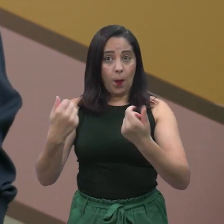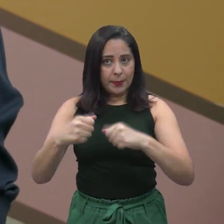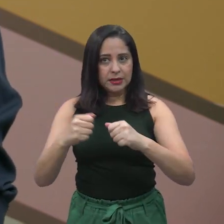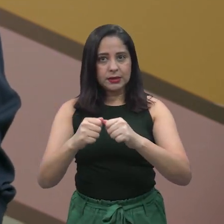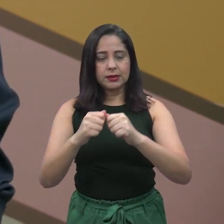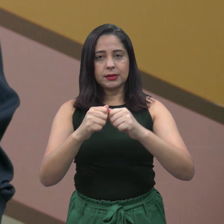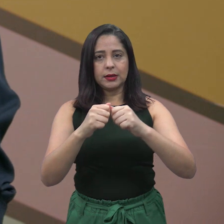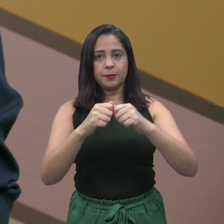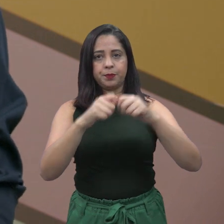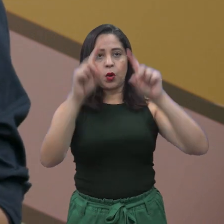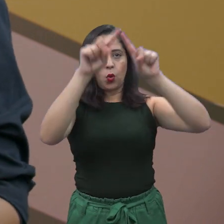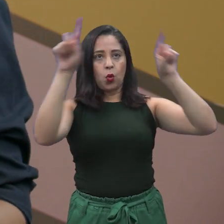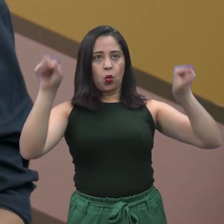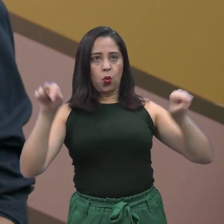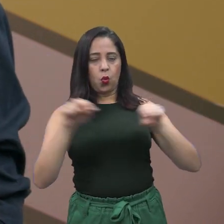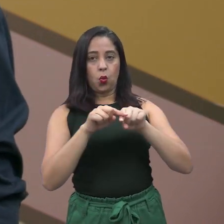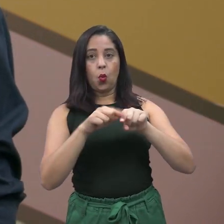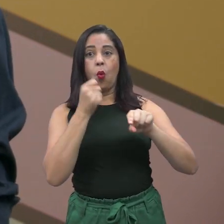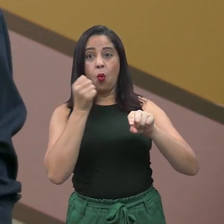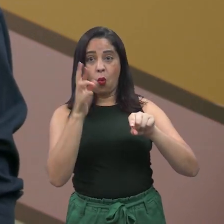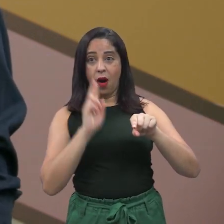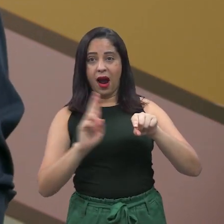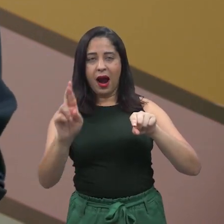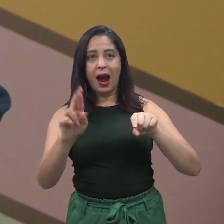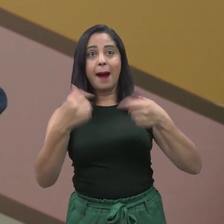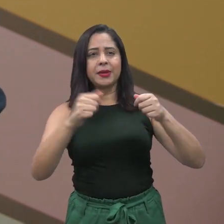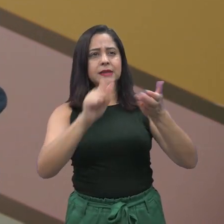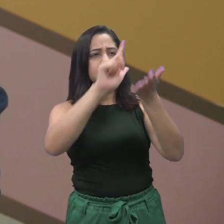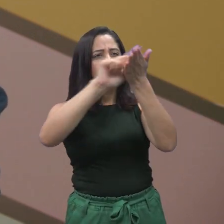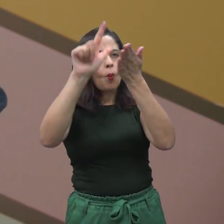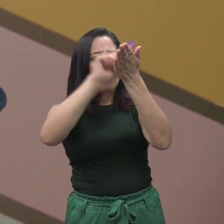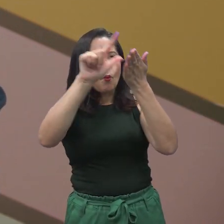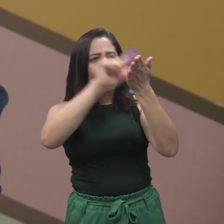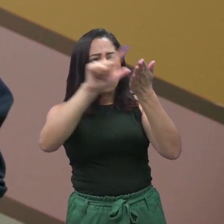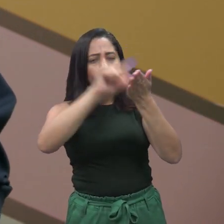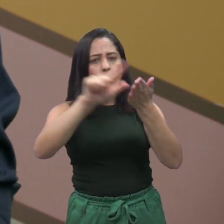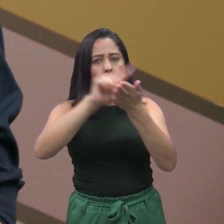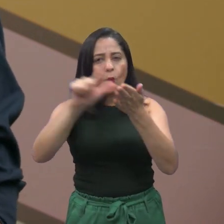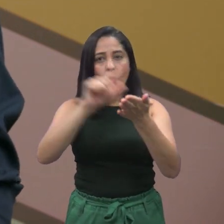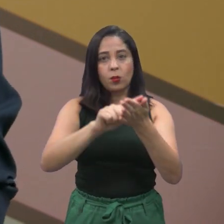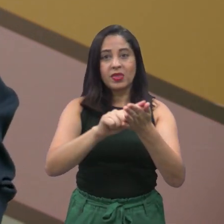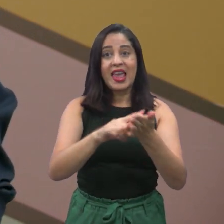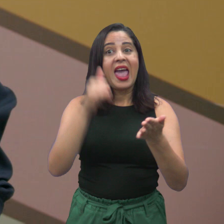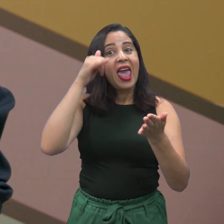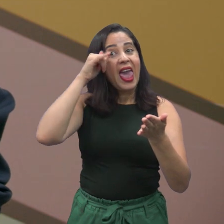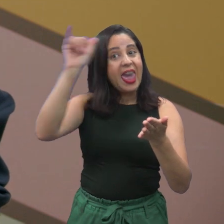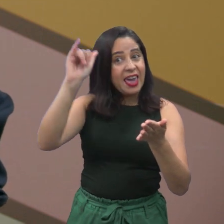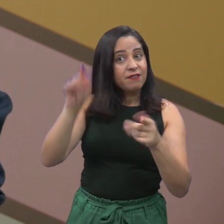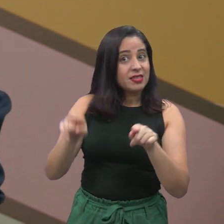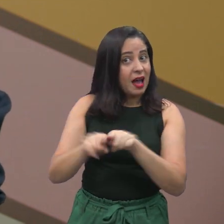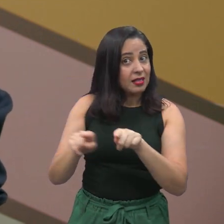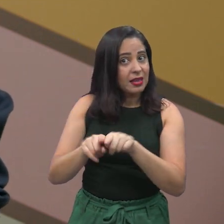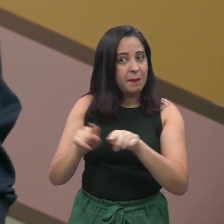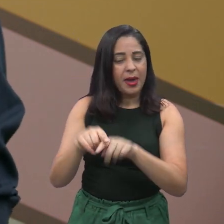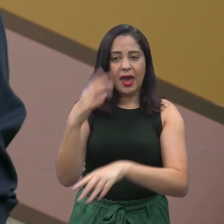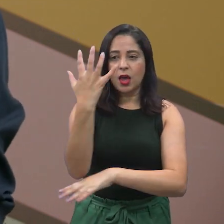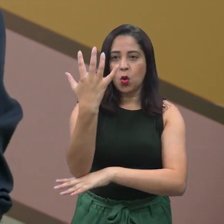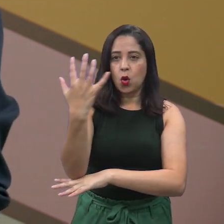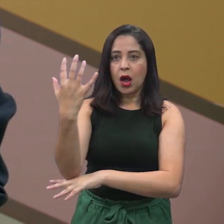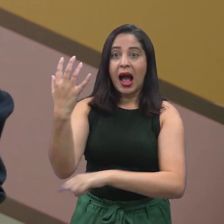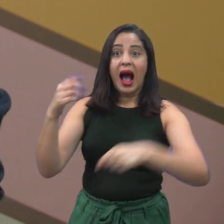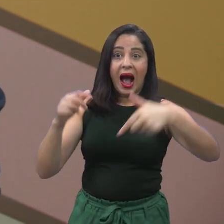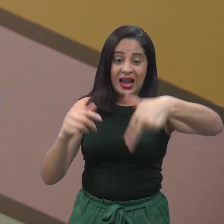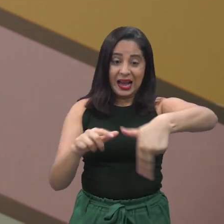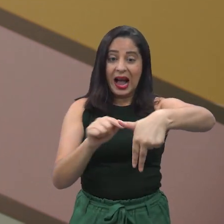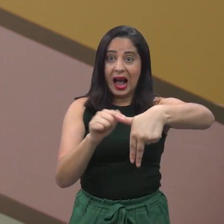filtros do ar-condicionado, não deixar o vento diretamente na criança, lembrando que a criança tem uma perda de calor muito maior, a pele deles